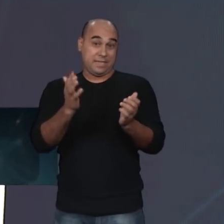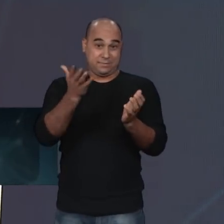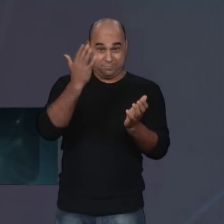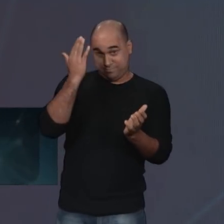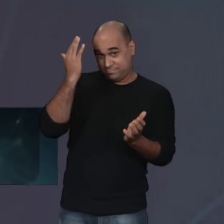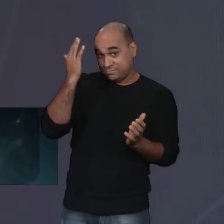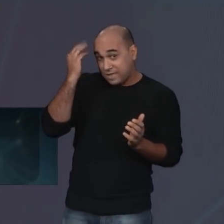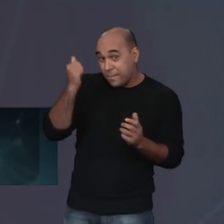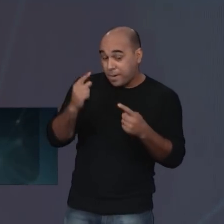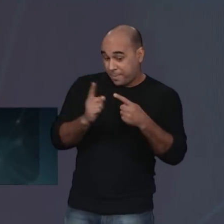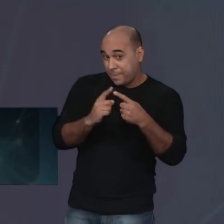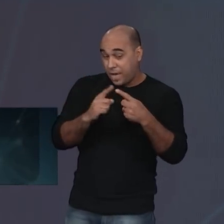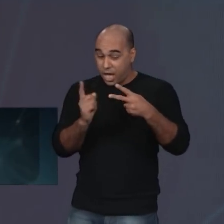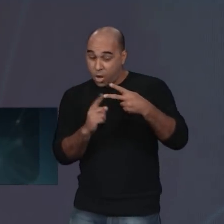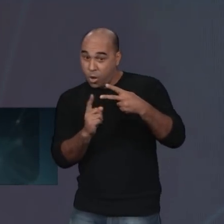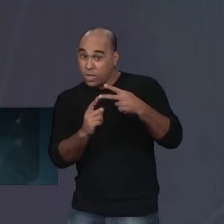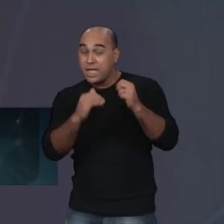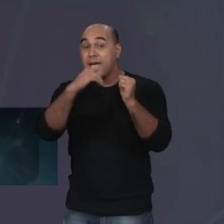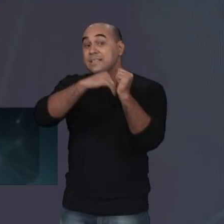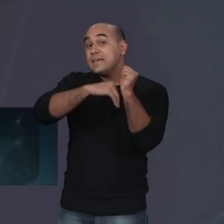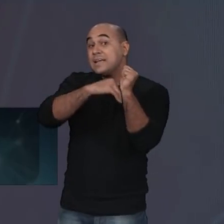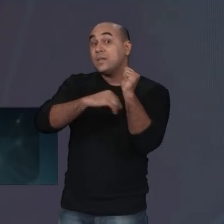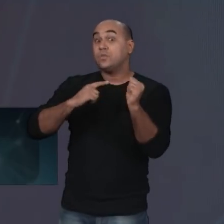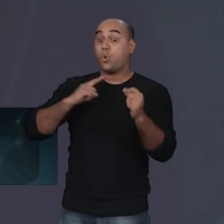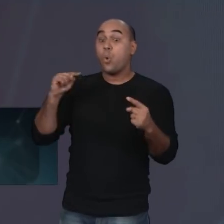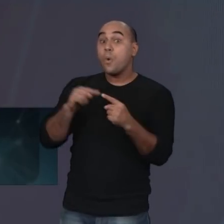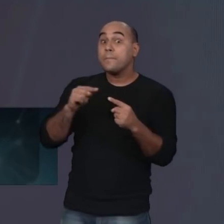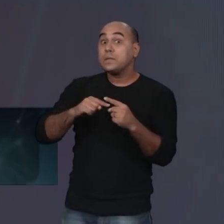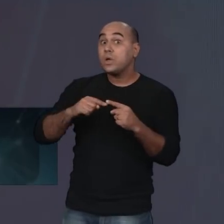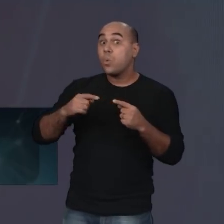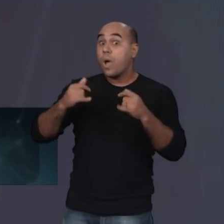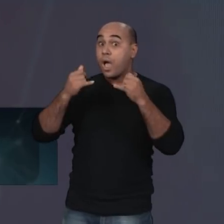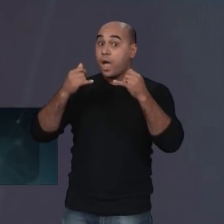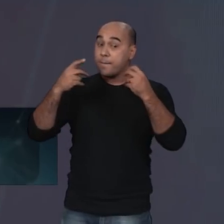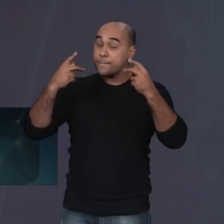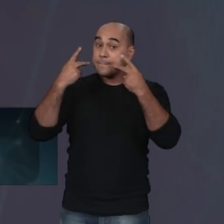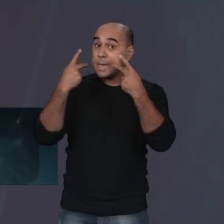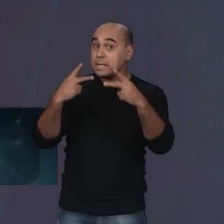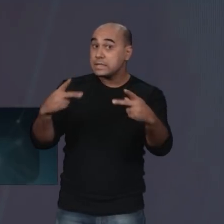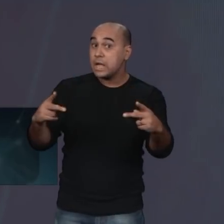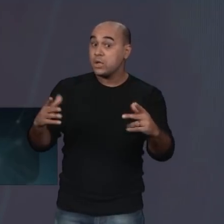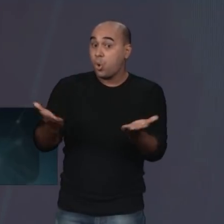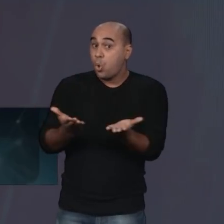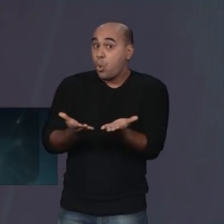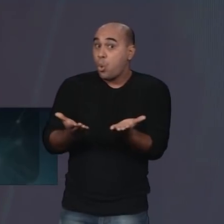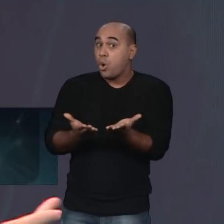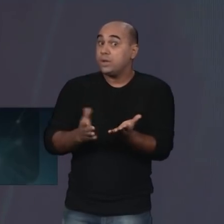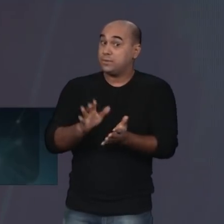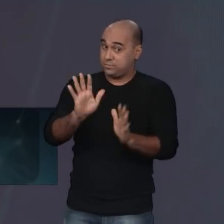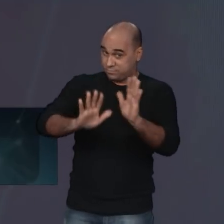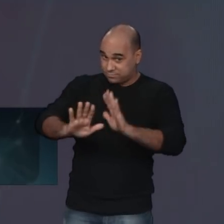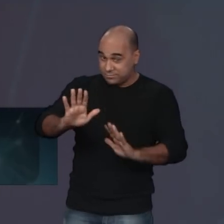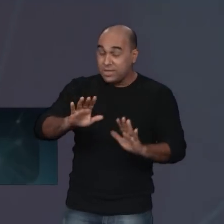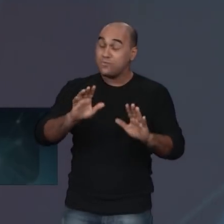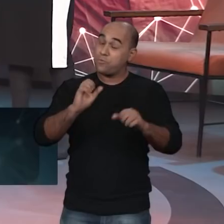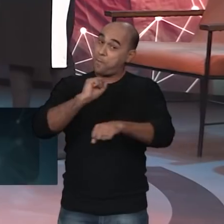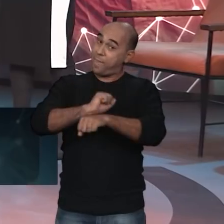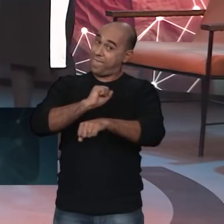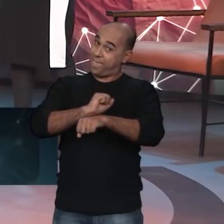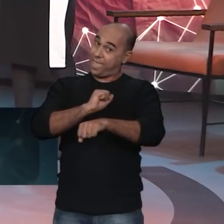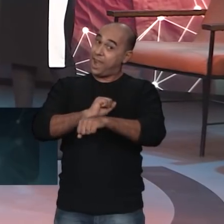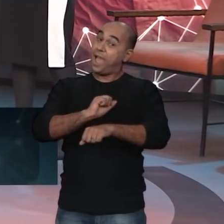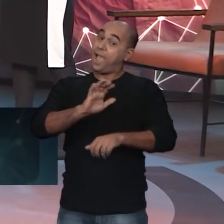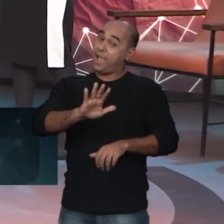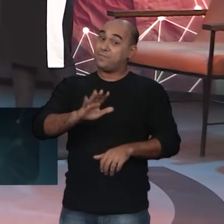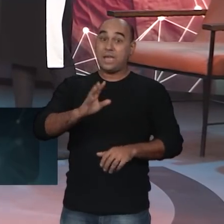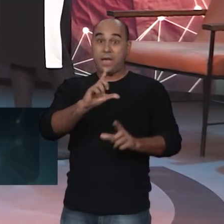qual é. Mas a outra tem a ver com a mensagem de hoje. Para você saber qual é a música e qual é a mensagem, que ficar até o só final. ficando ligado com a gente. gente até o final, né, Flávia? Isso